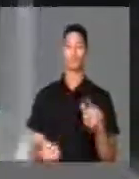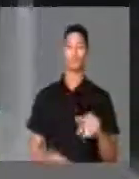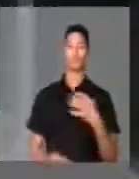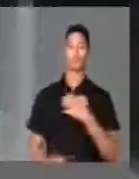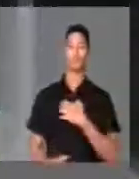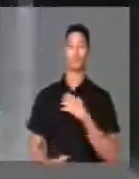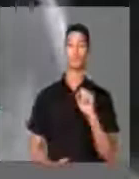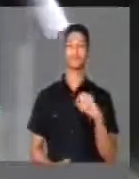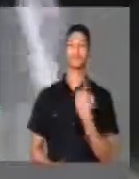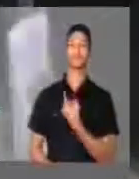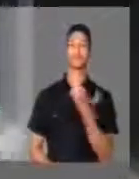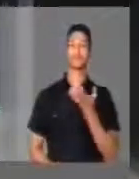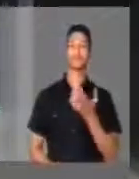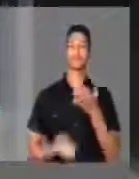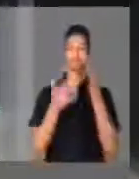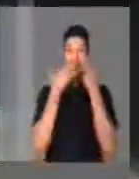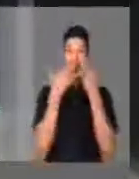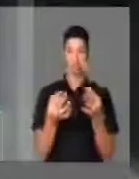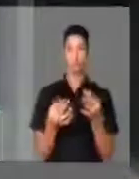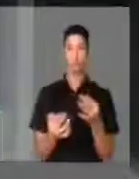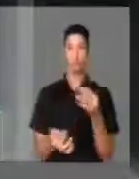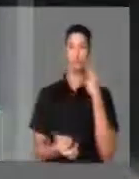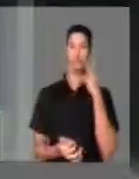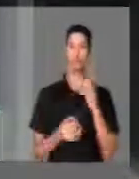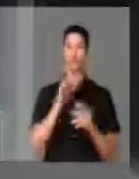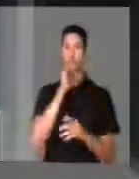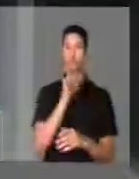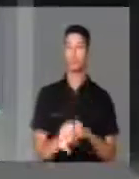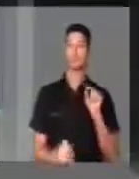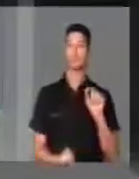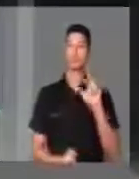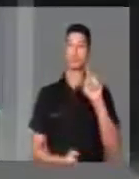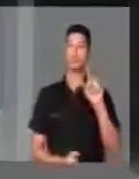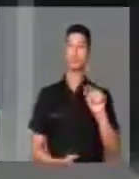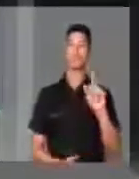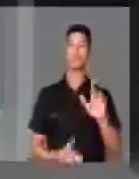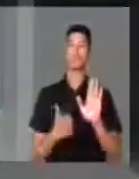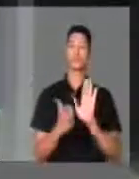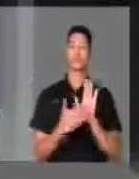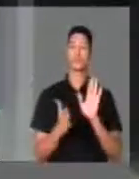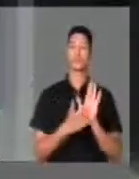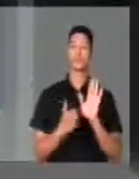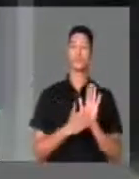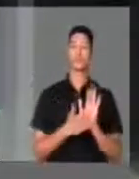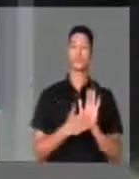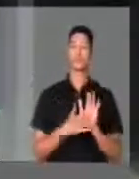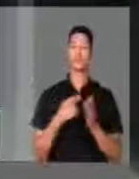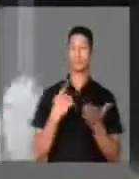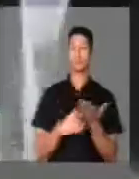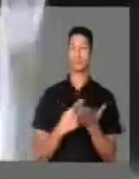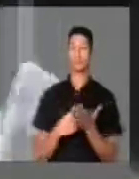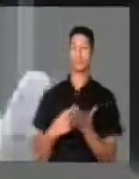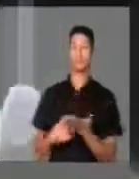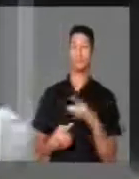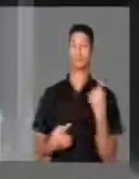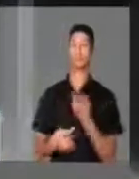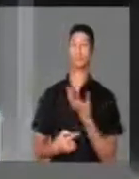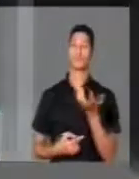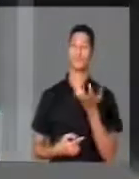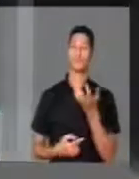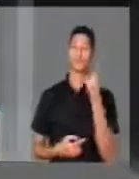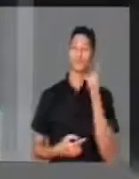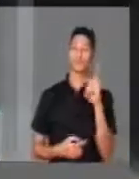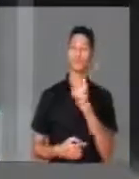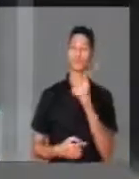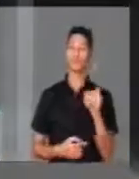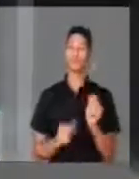nesse sentido que nós queremos chamar a atenção de dizer que esta proposta, que esta renegociação, nós queremos,